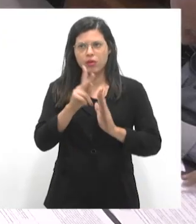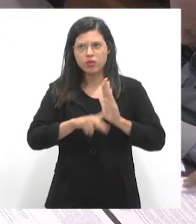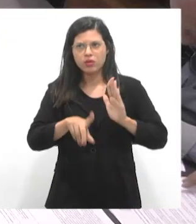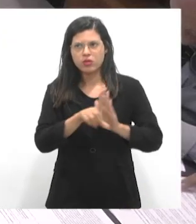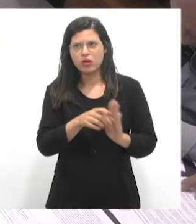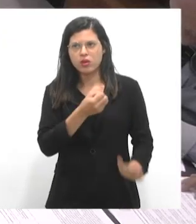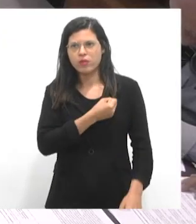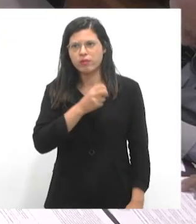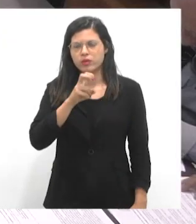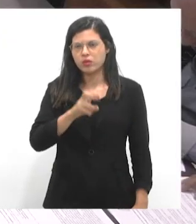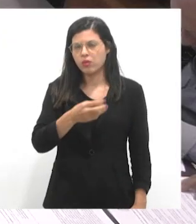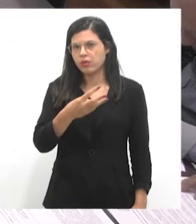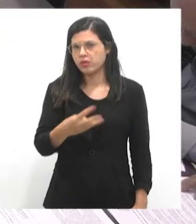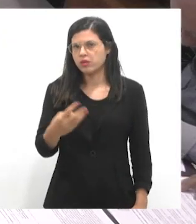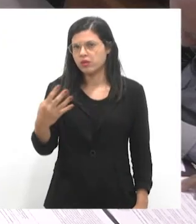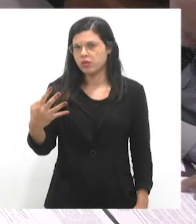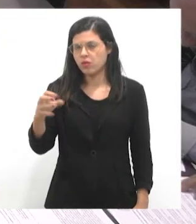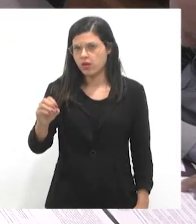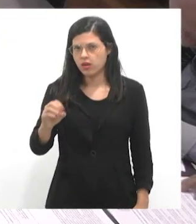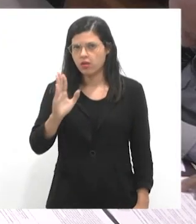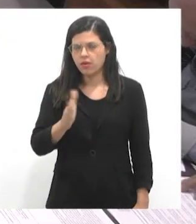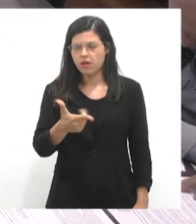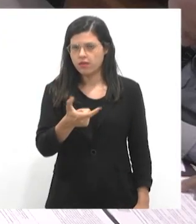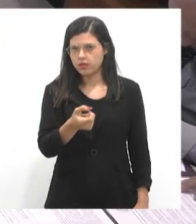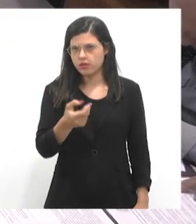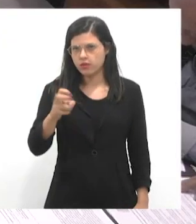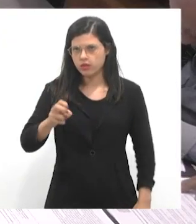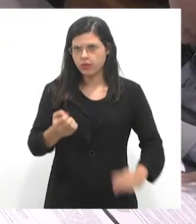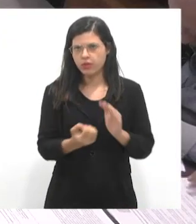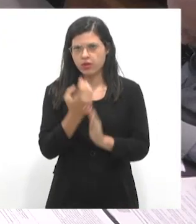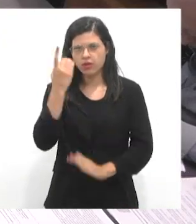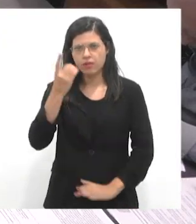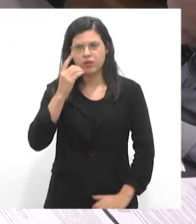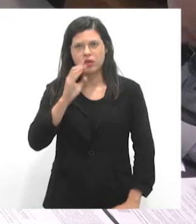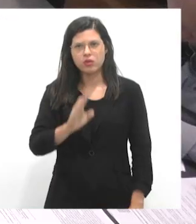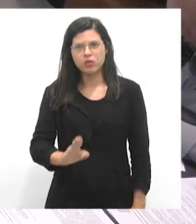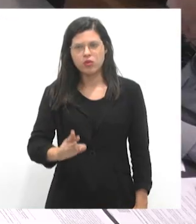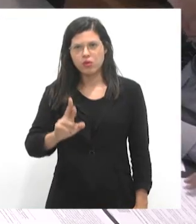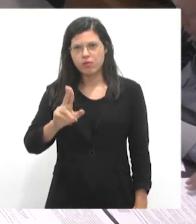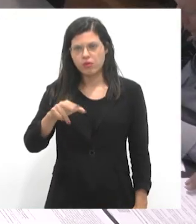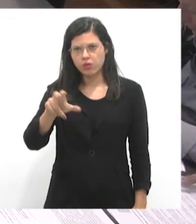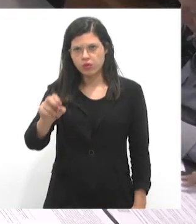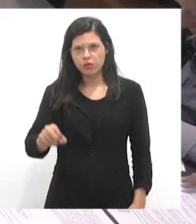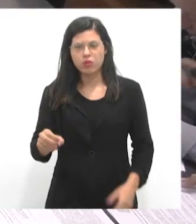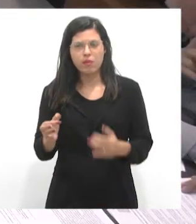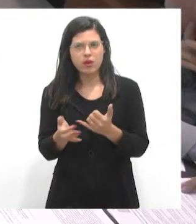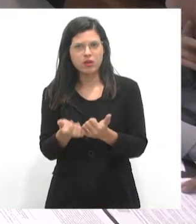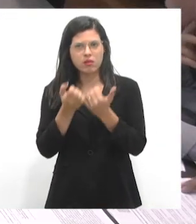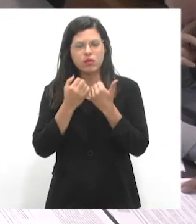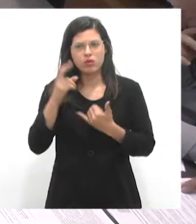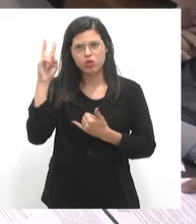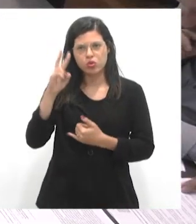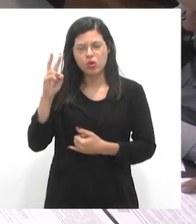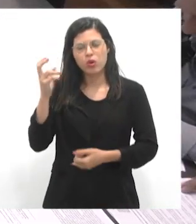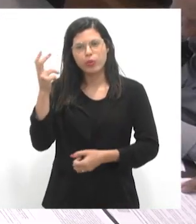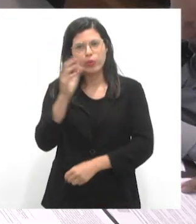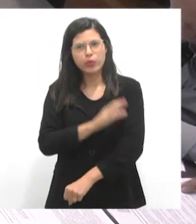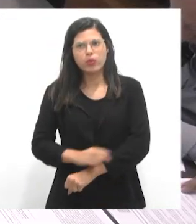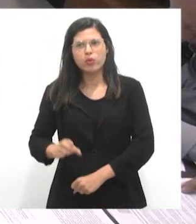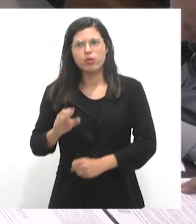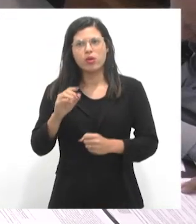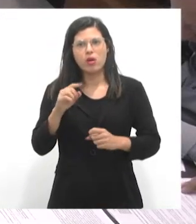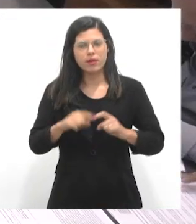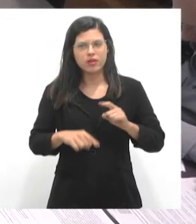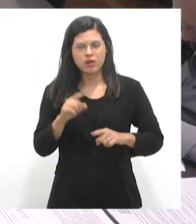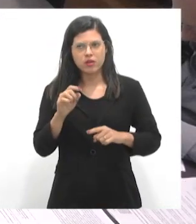número 5.340 de 2025, de autoria do deputado Bruno Alves Boareto, que declara patrimônio histórico, cultural e material do Estado do Rio de